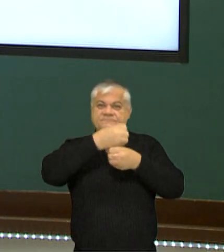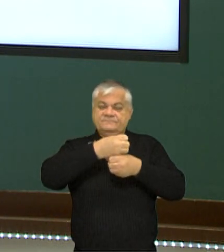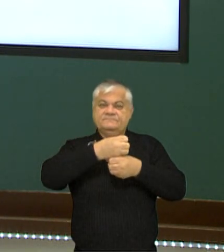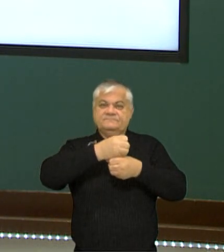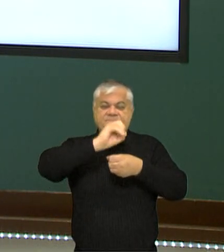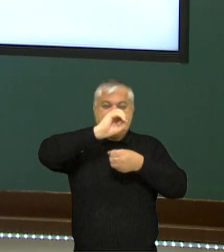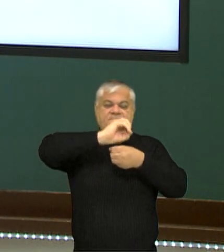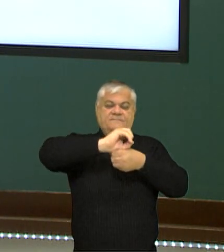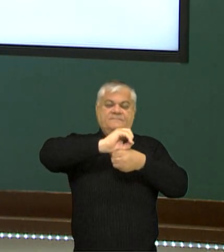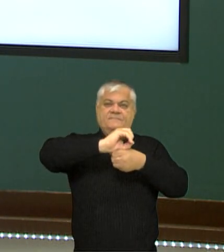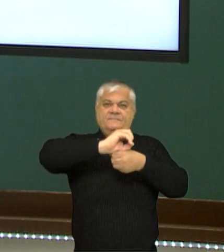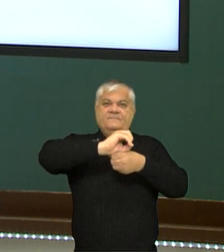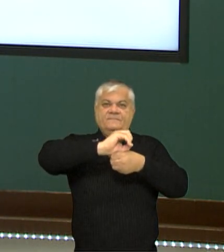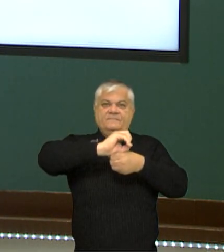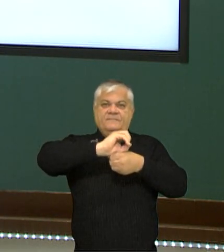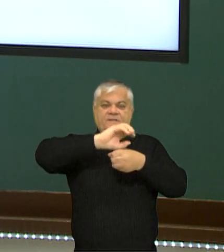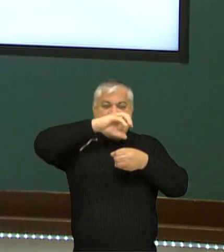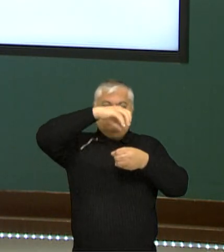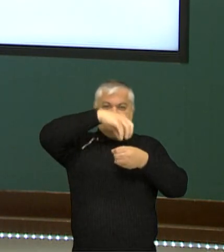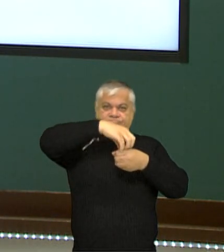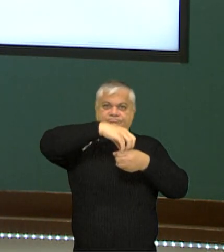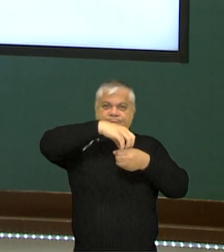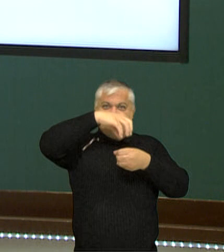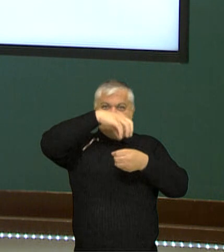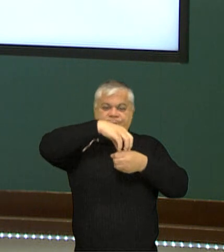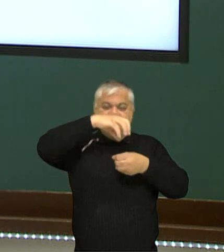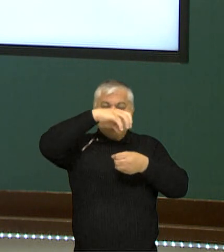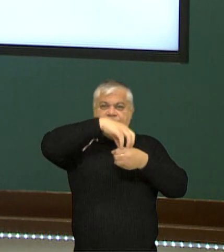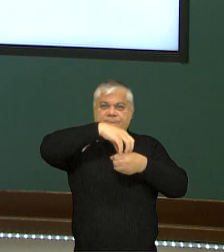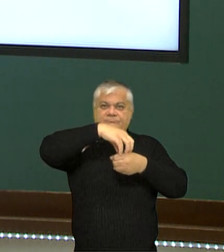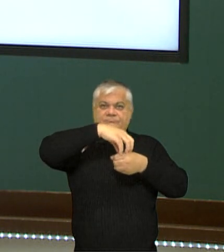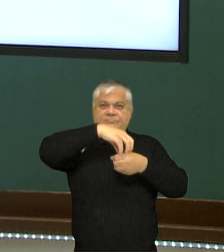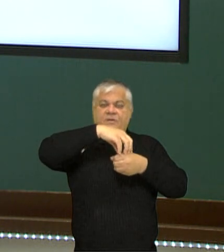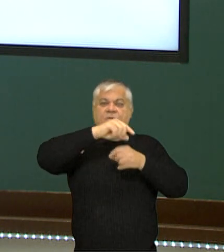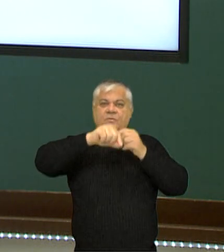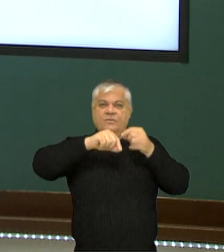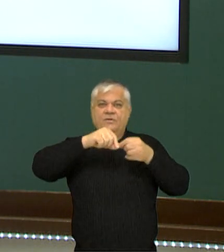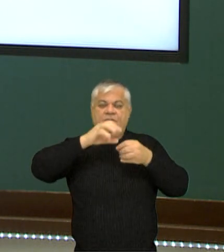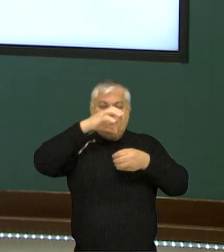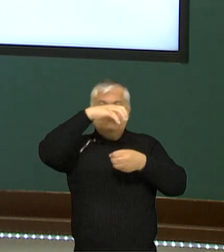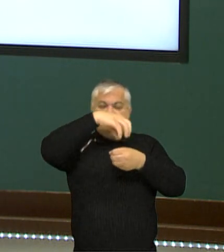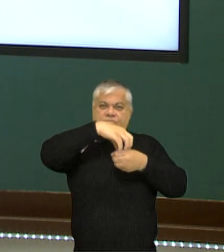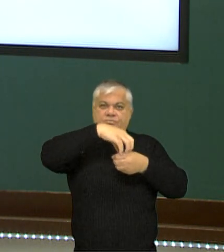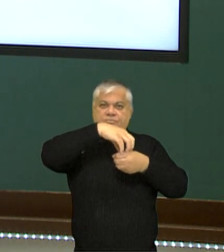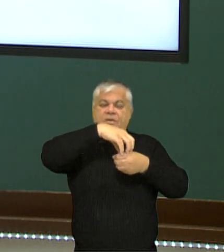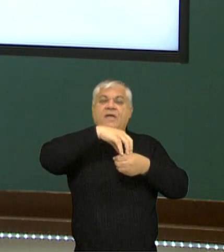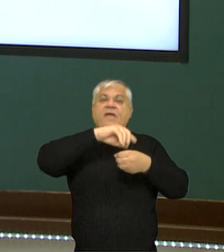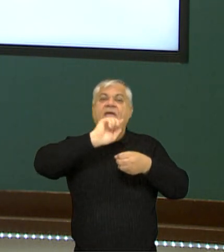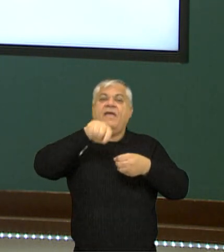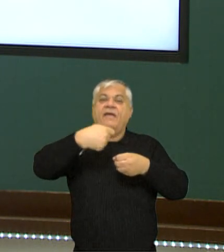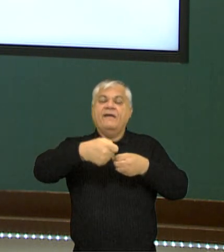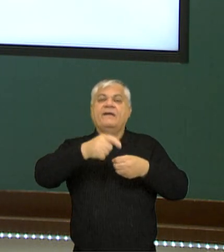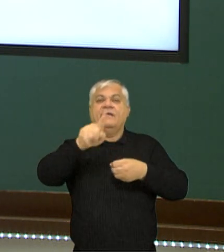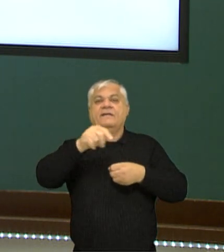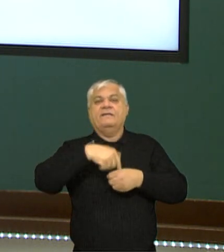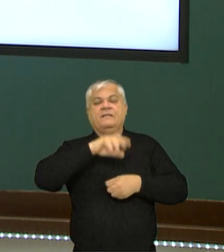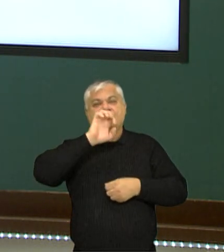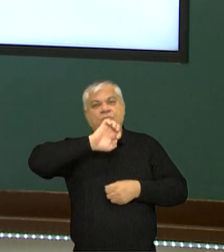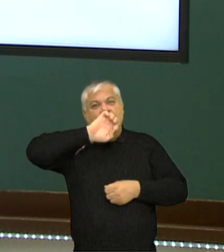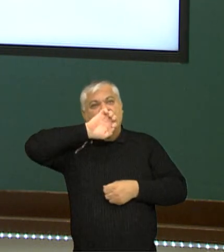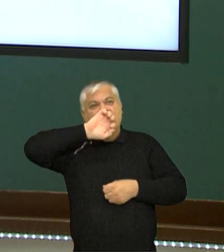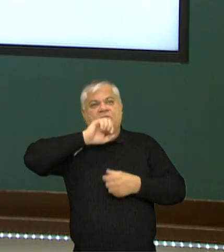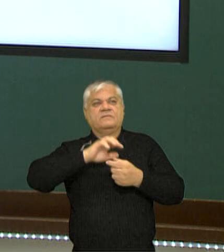com as duas fechadas, as duas com a parte fechada para cima, são os